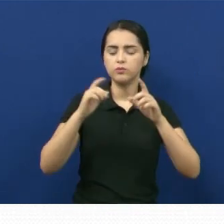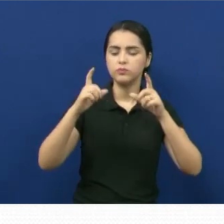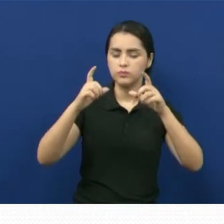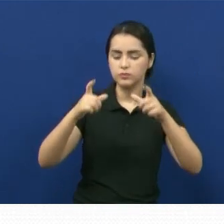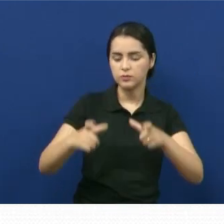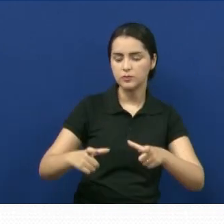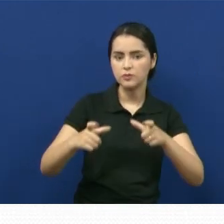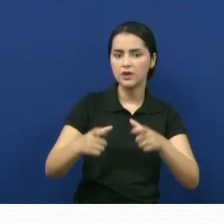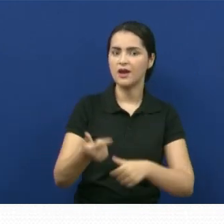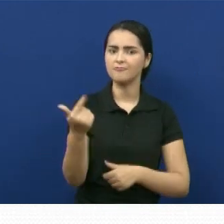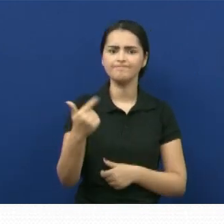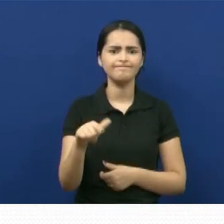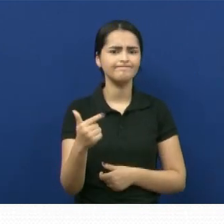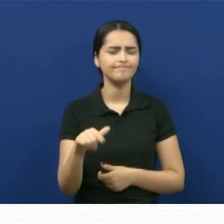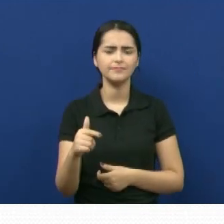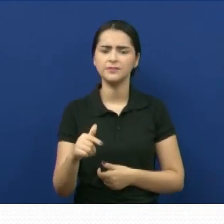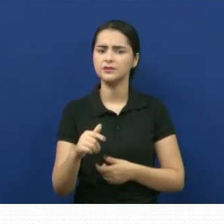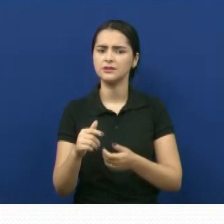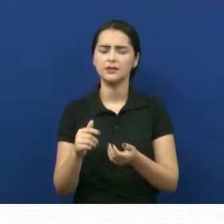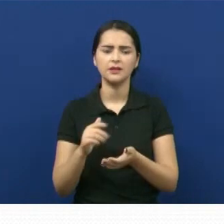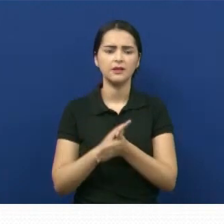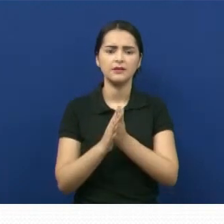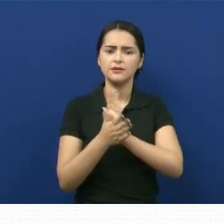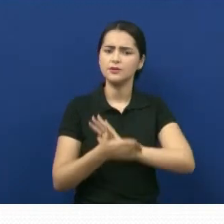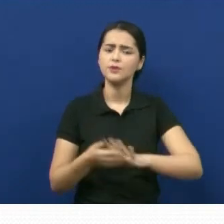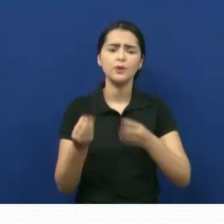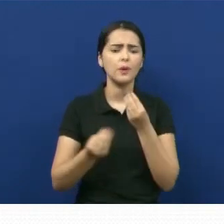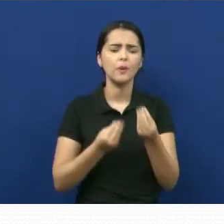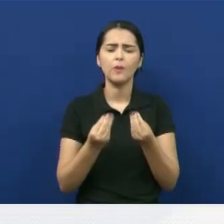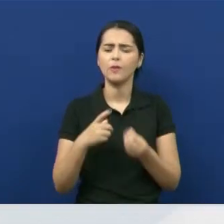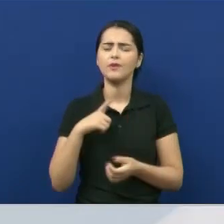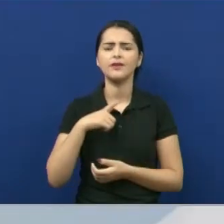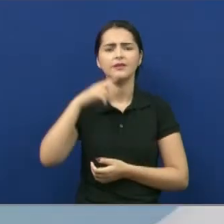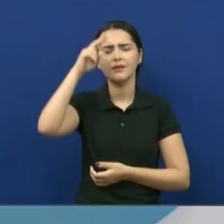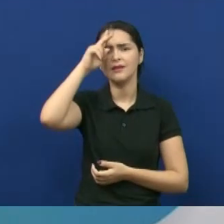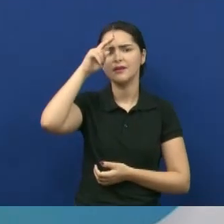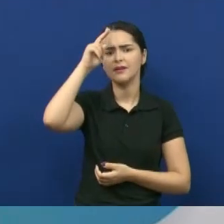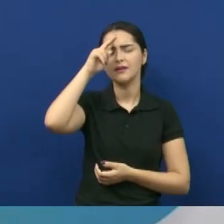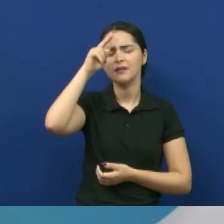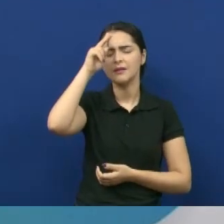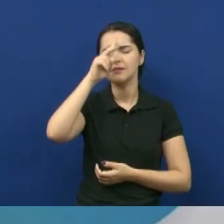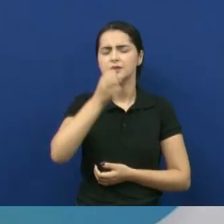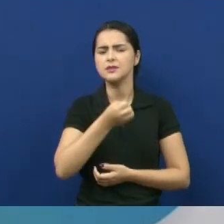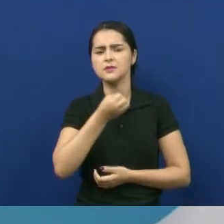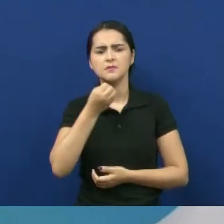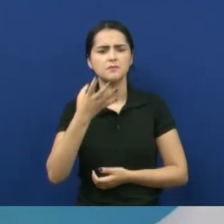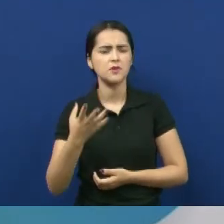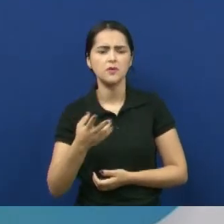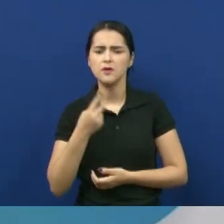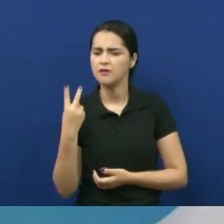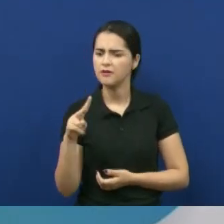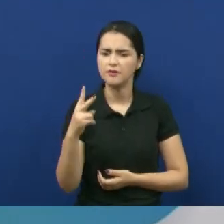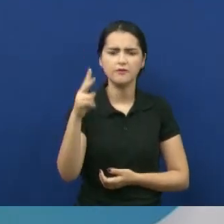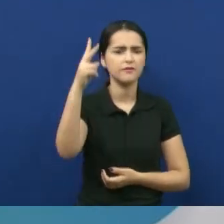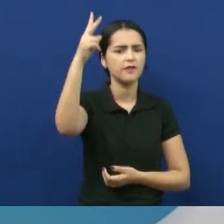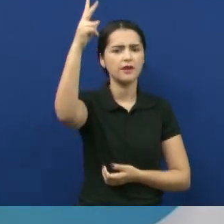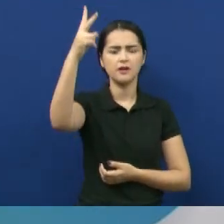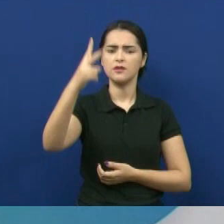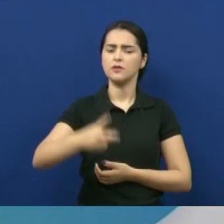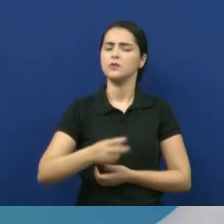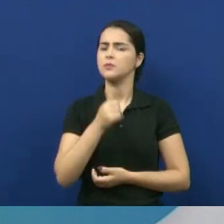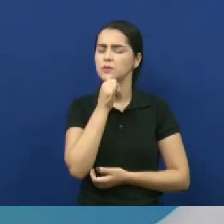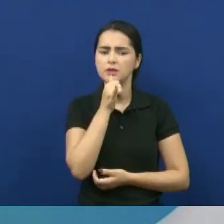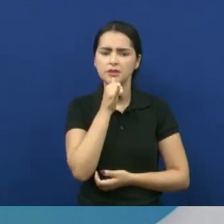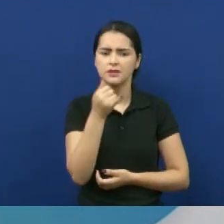não existe mais, como é que eu vou ter recordações? Como é que eu vou dar valor